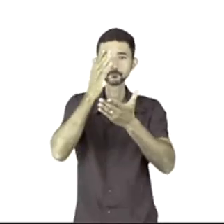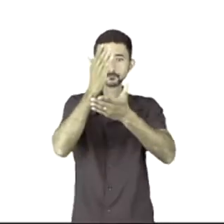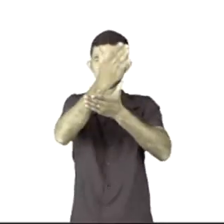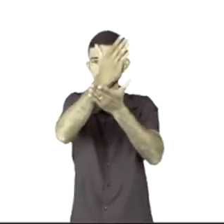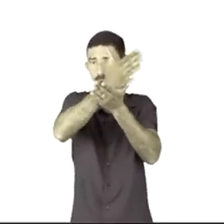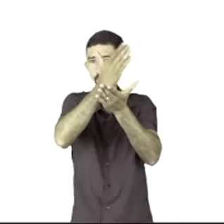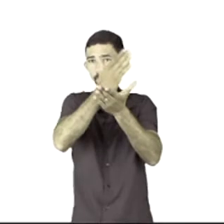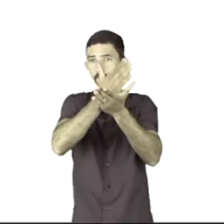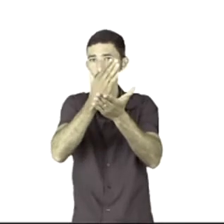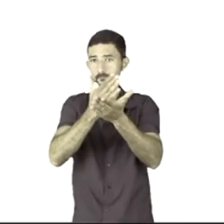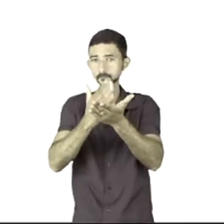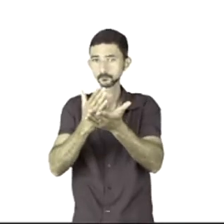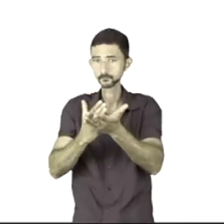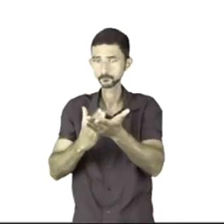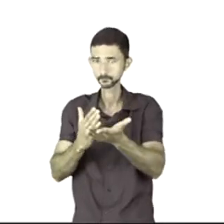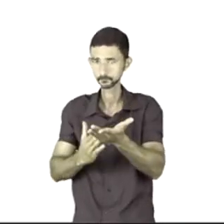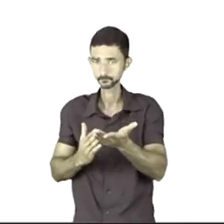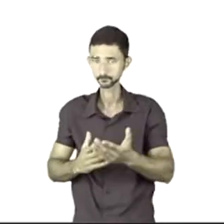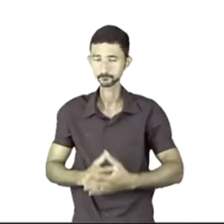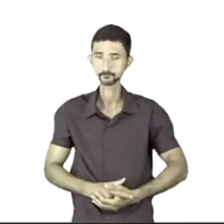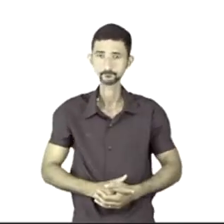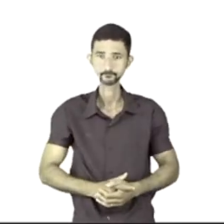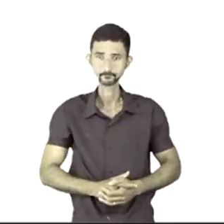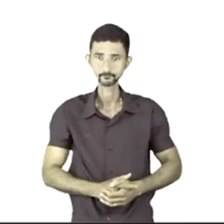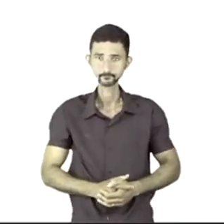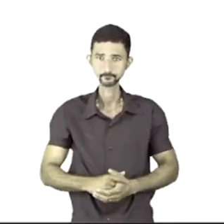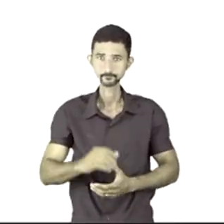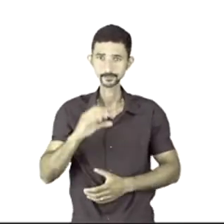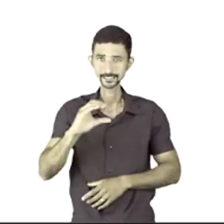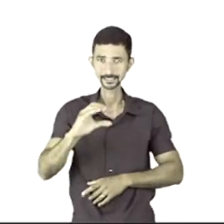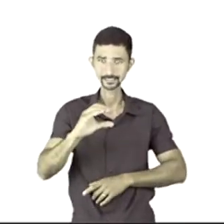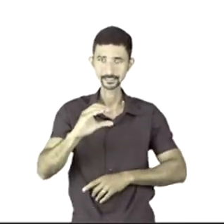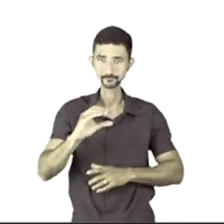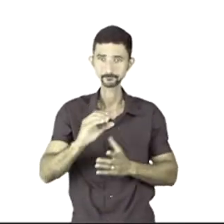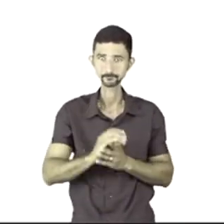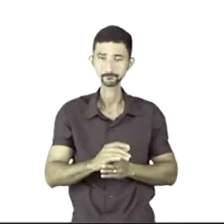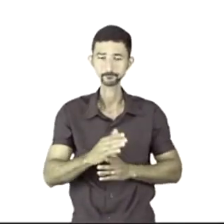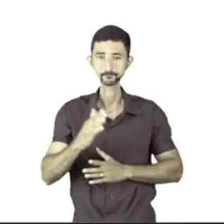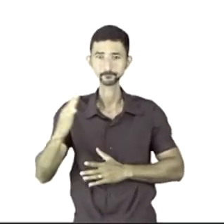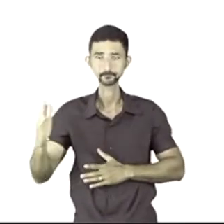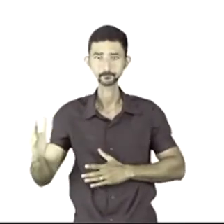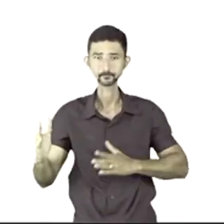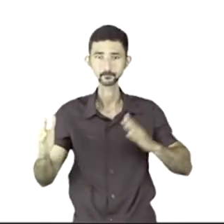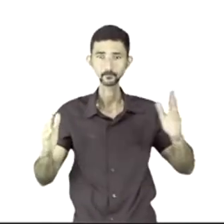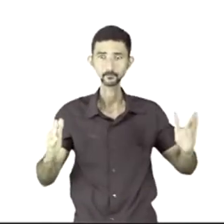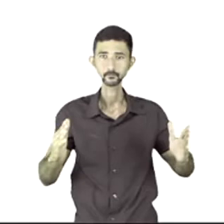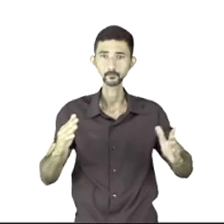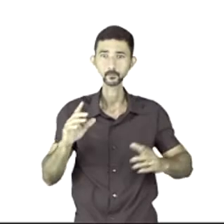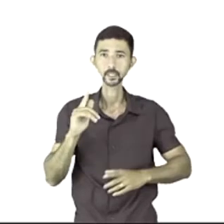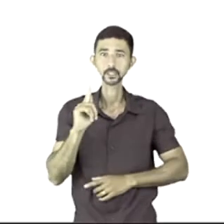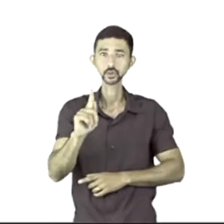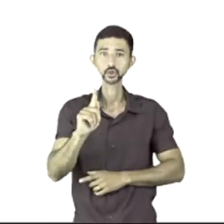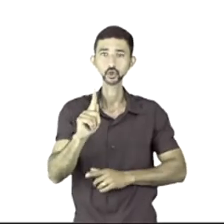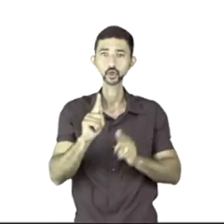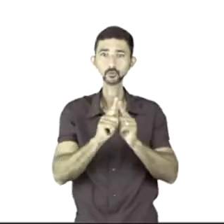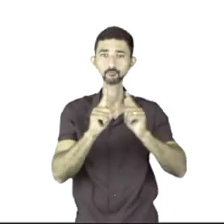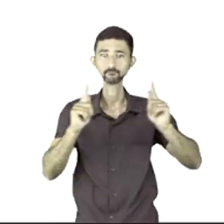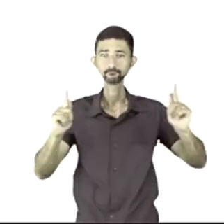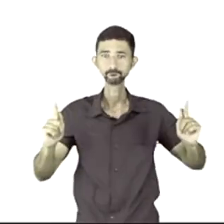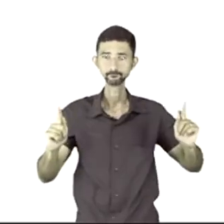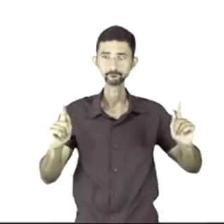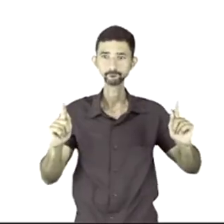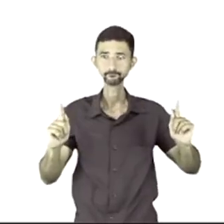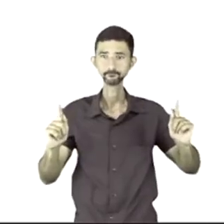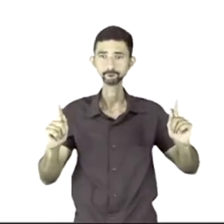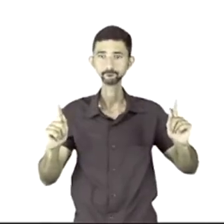tracejada. Você tem aí uma região do lado esquerdo e do lado direito, você tem a área de guarda